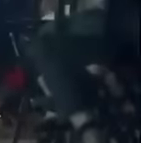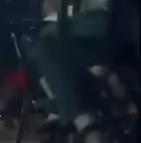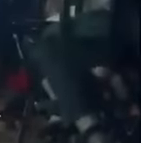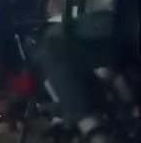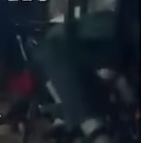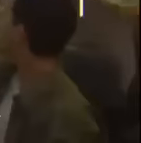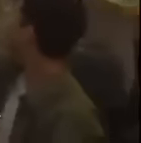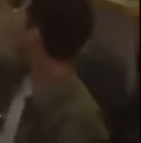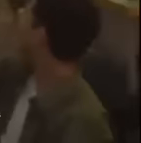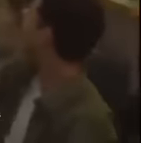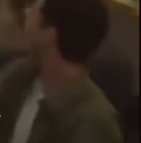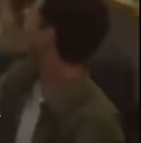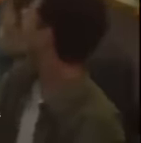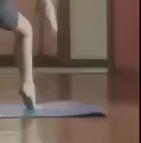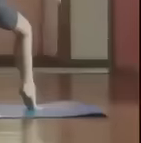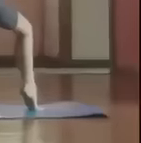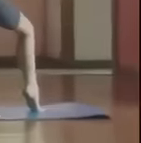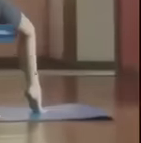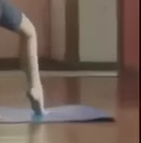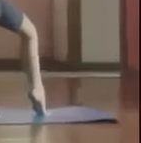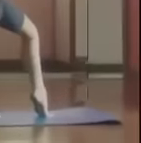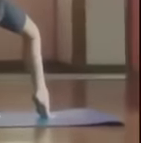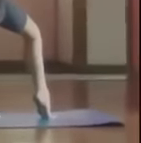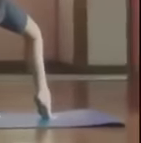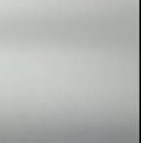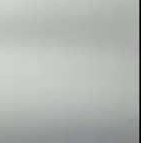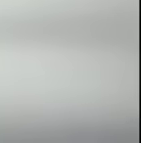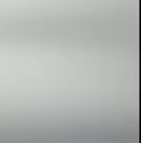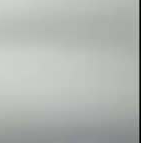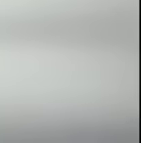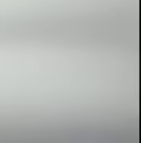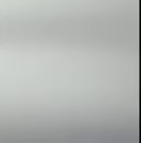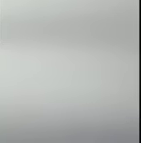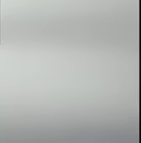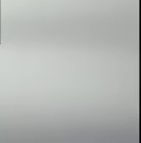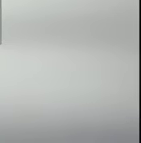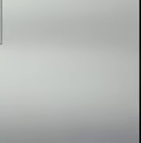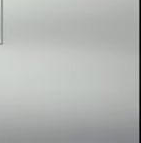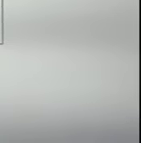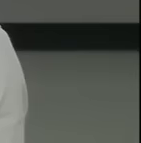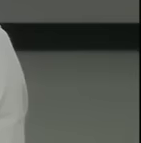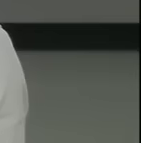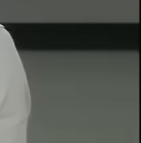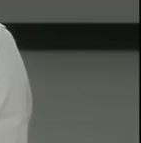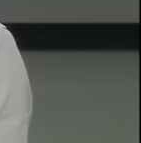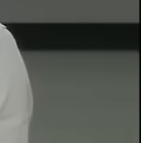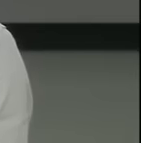você. Bradesco Empresas e Negócios. Abra sua conta MEI pelo app.